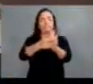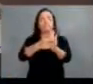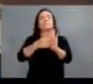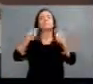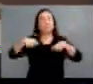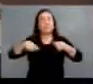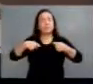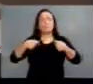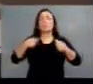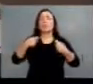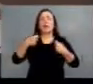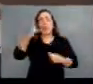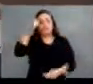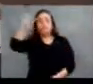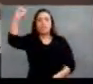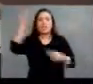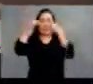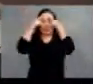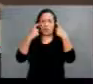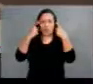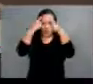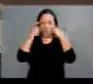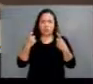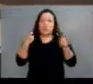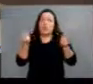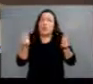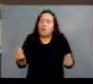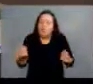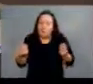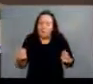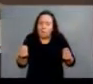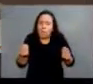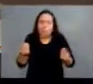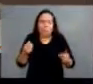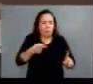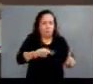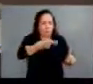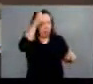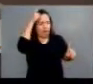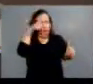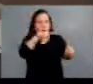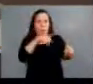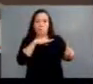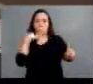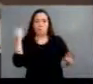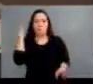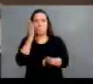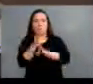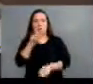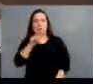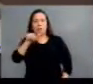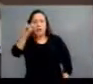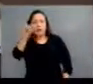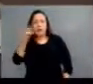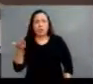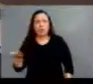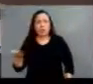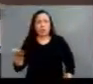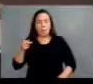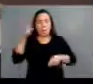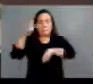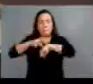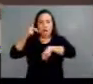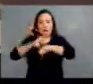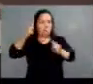contra a violência. É inconcebível que se mate, é inconcebível que se